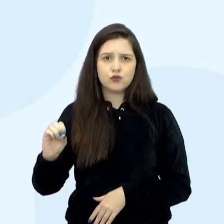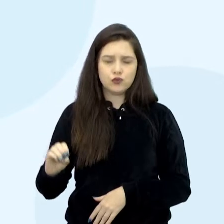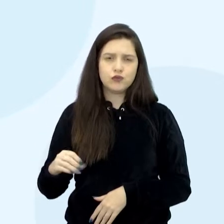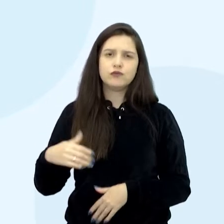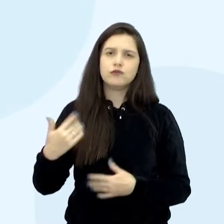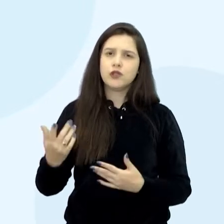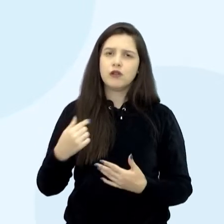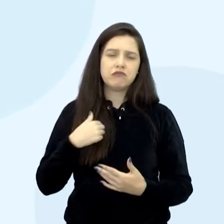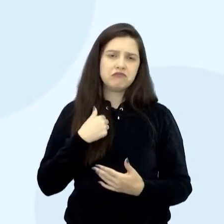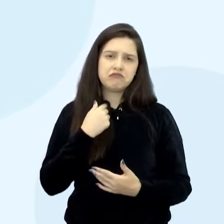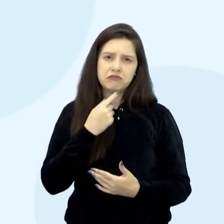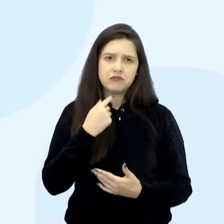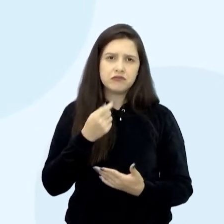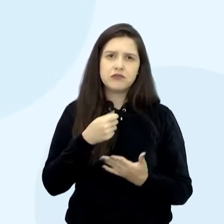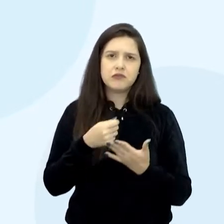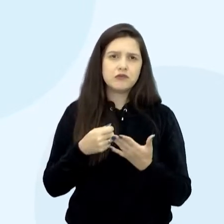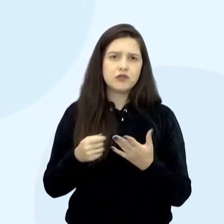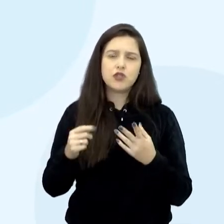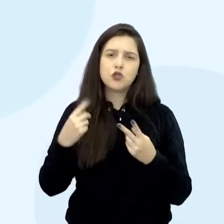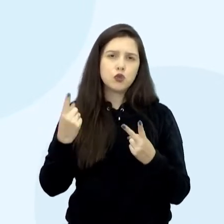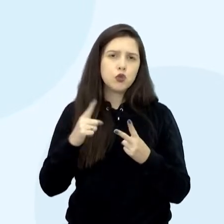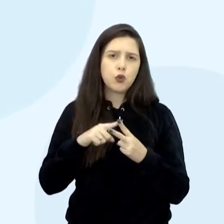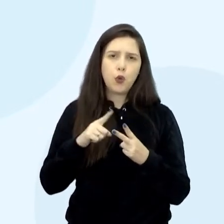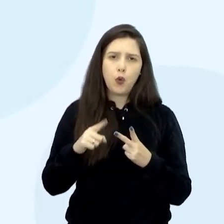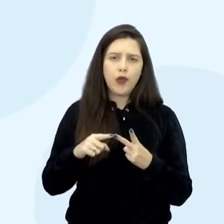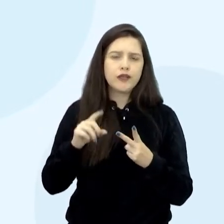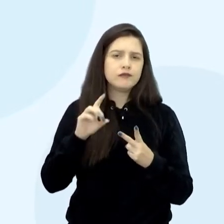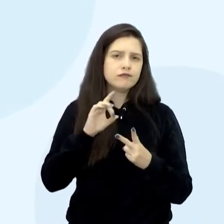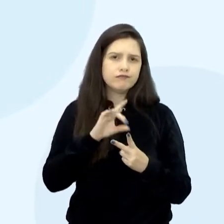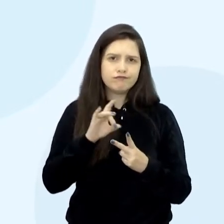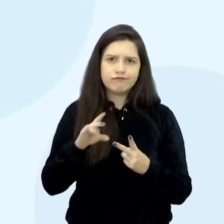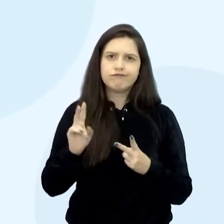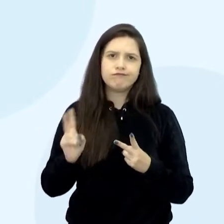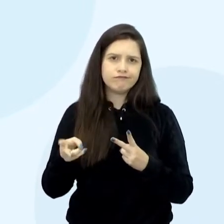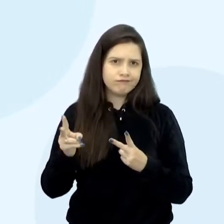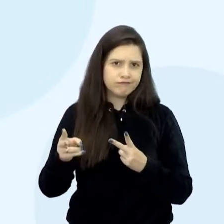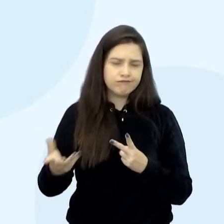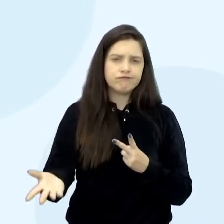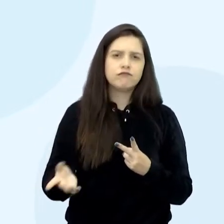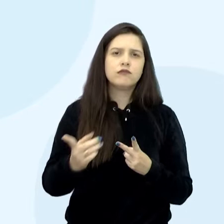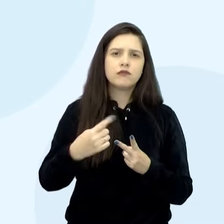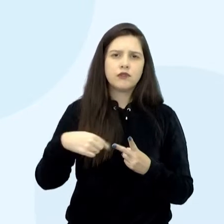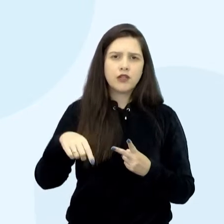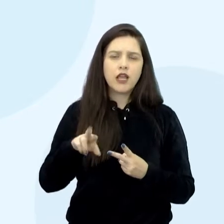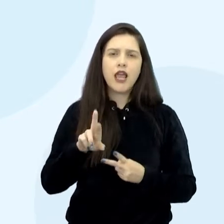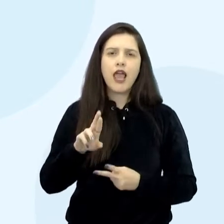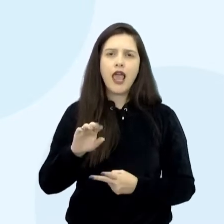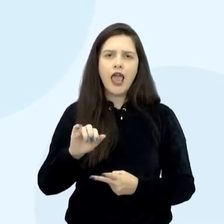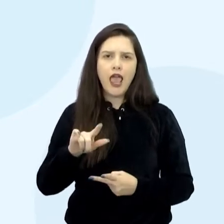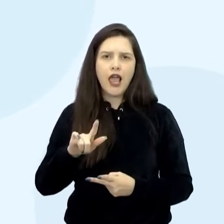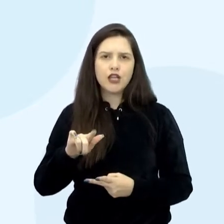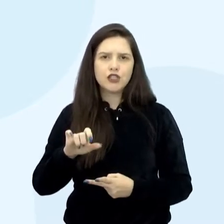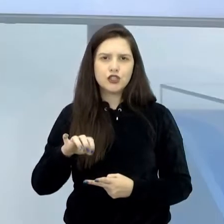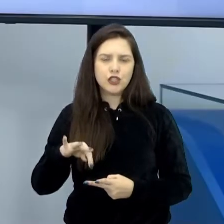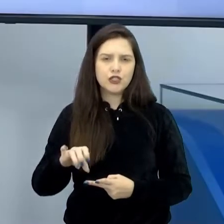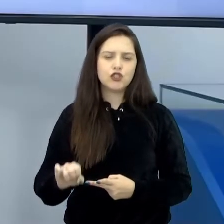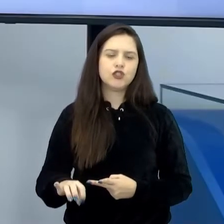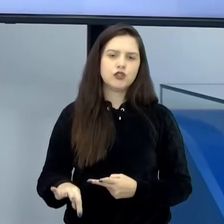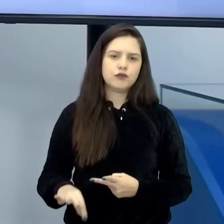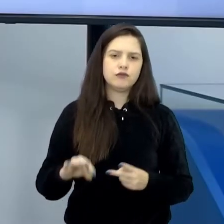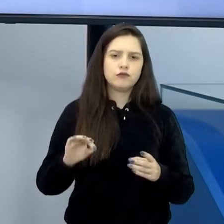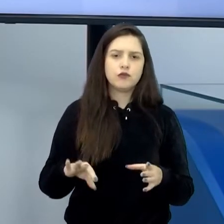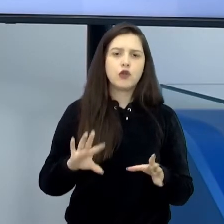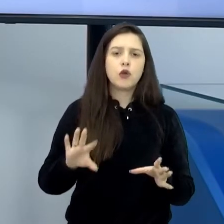poderemos escrever em nenhum dos tipos de constante, né, reagentes e produtos que estejam no estado sólido, porque